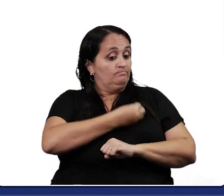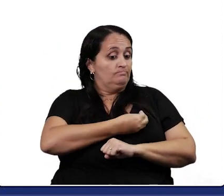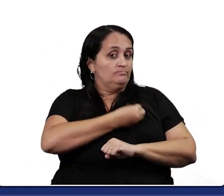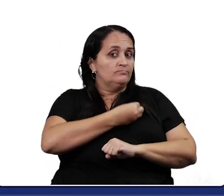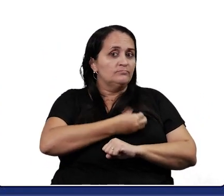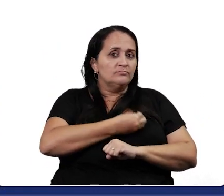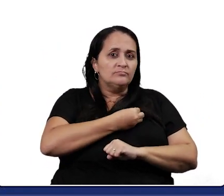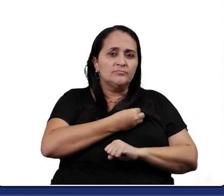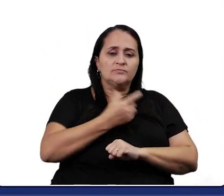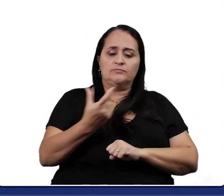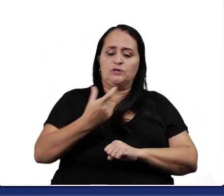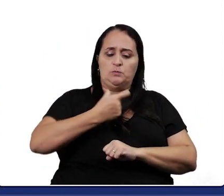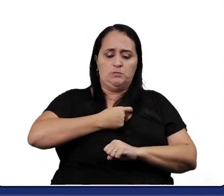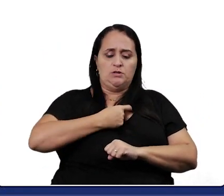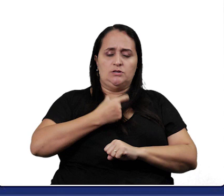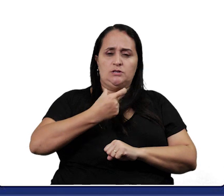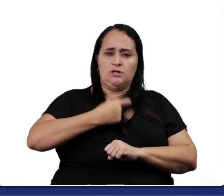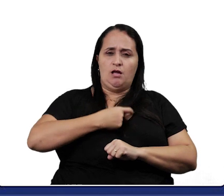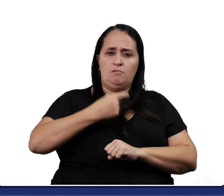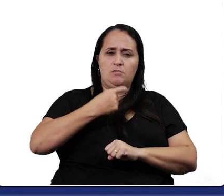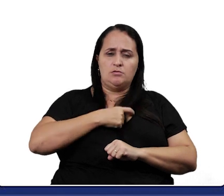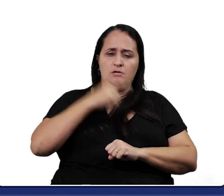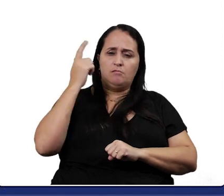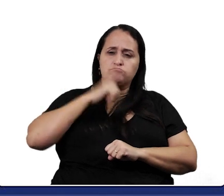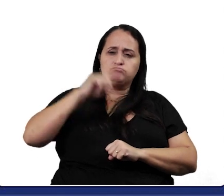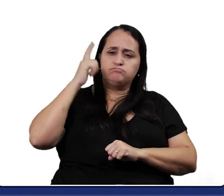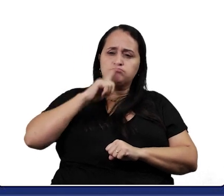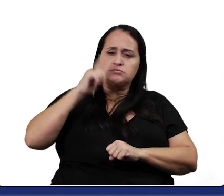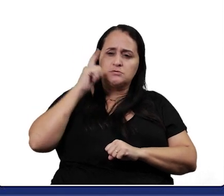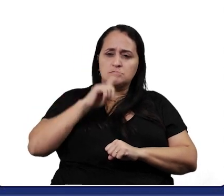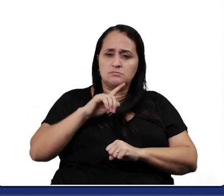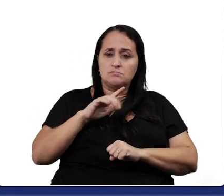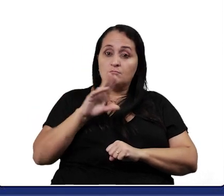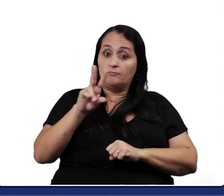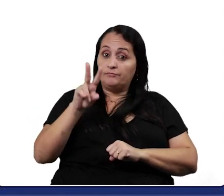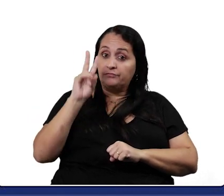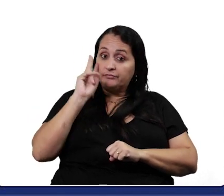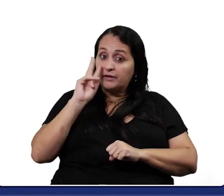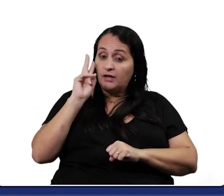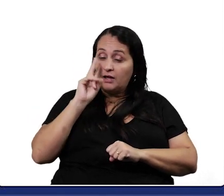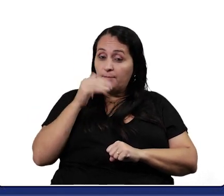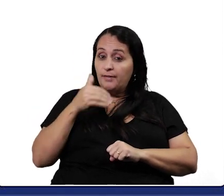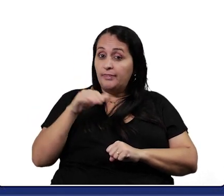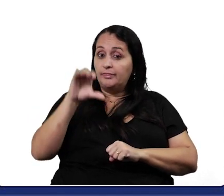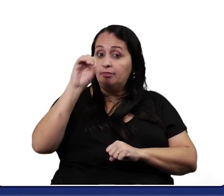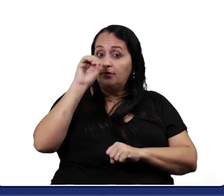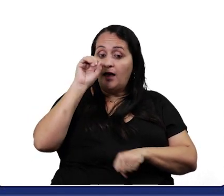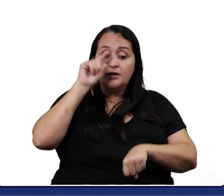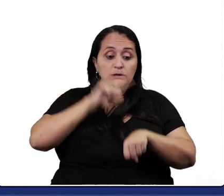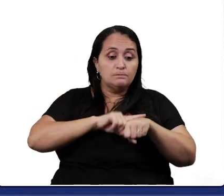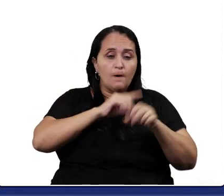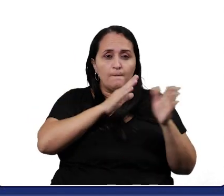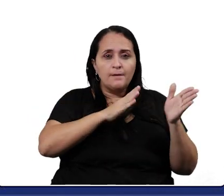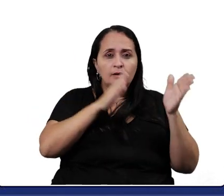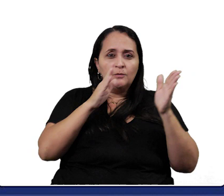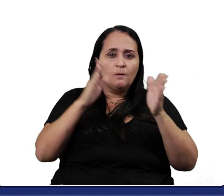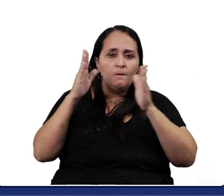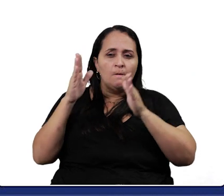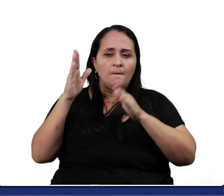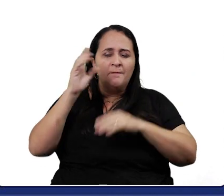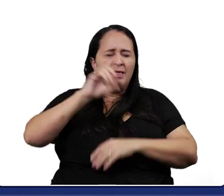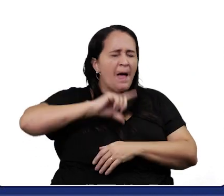meio à disputa por medalhas nos Jogos. Relembre 10 momentos de puro espírito esportivo na